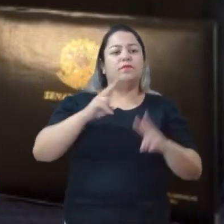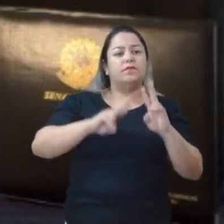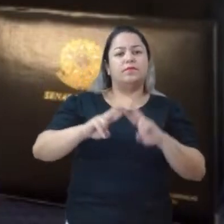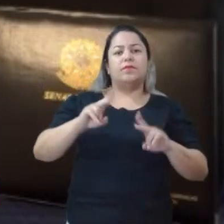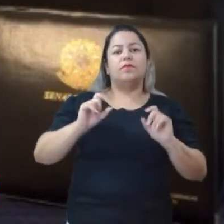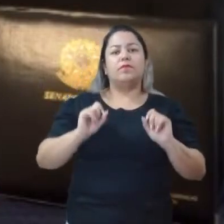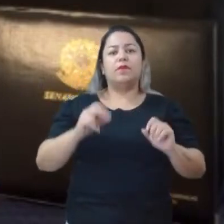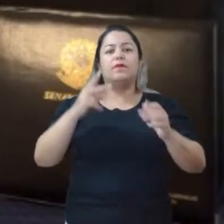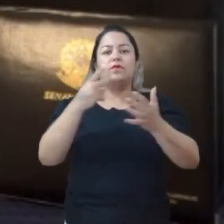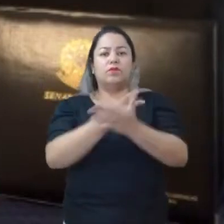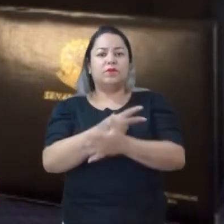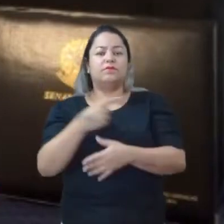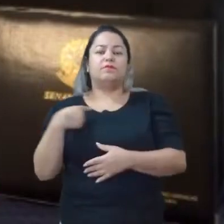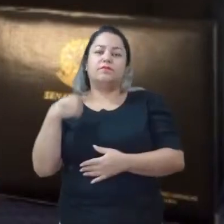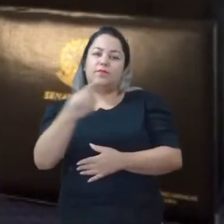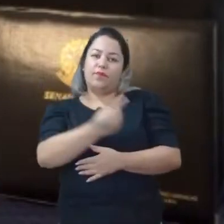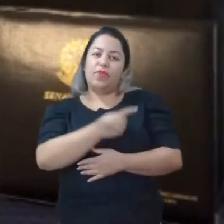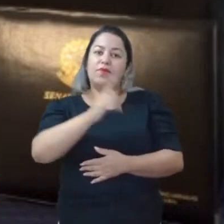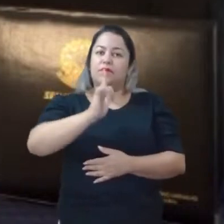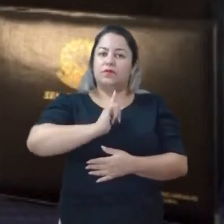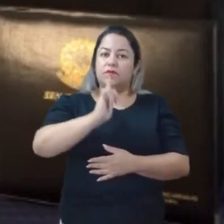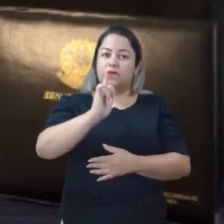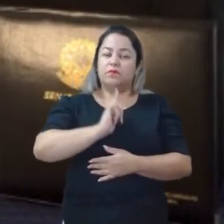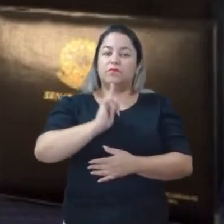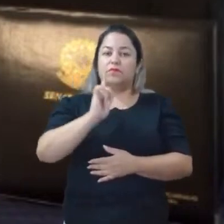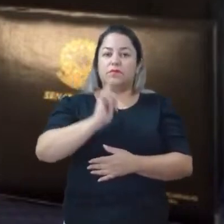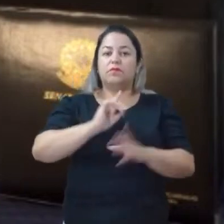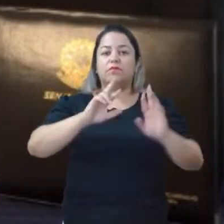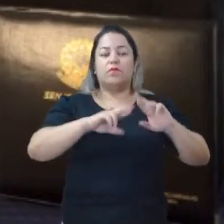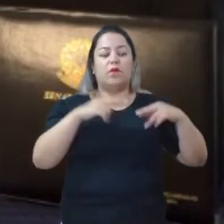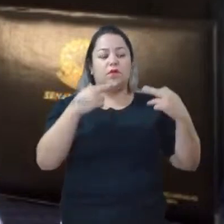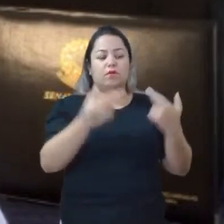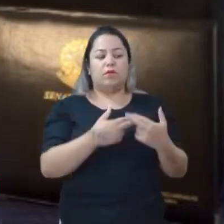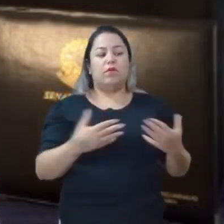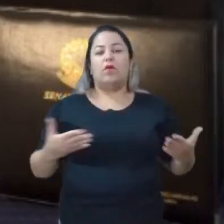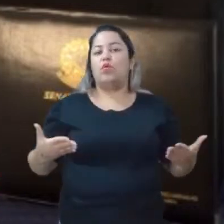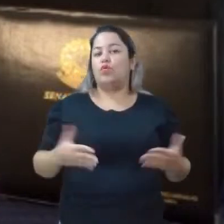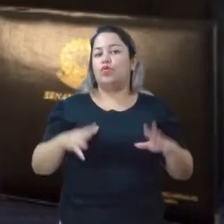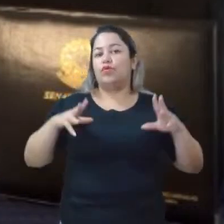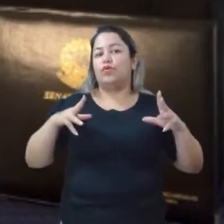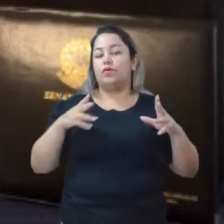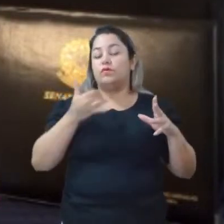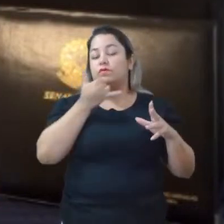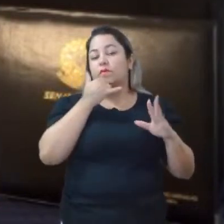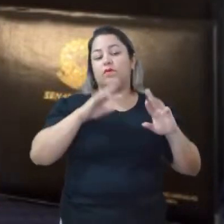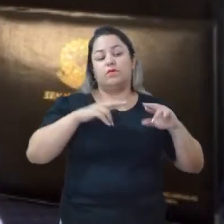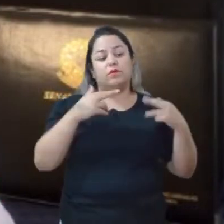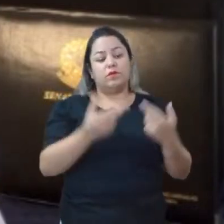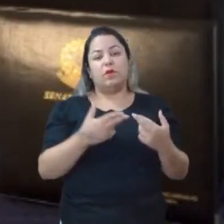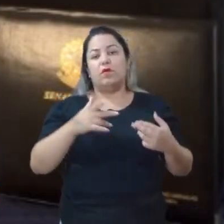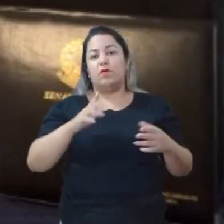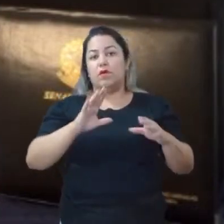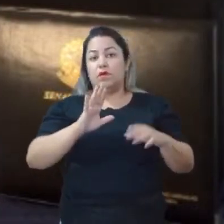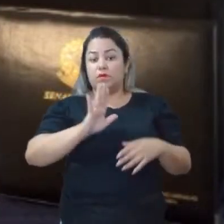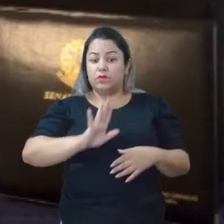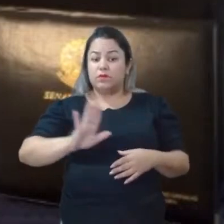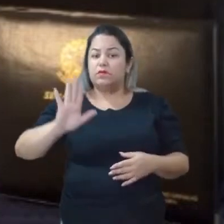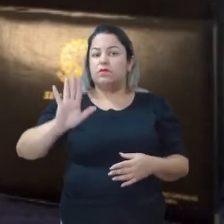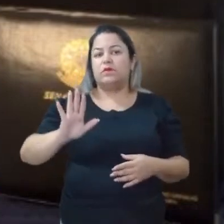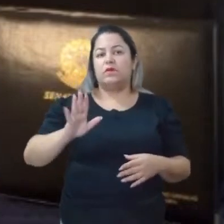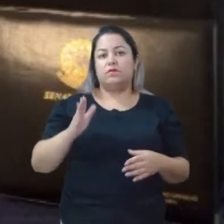acontecendo. Inclusive, nós temos uma reunião com todos esses candidatos que ganharam, que